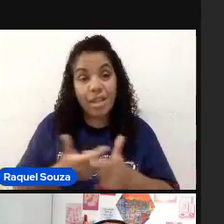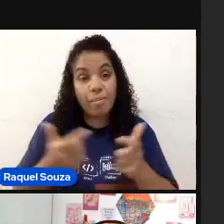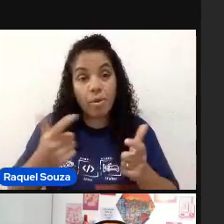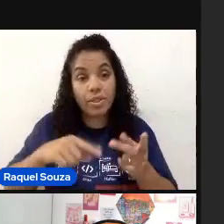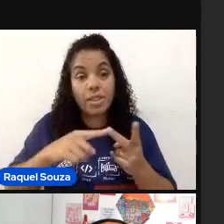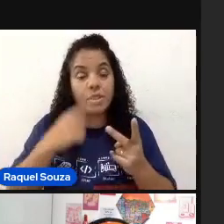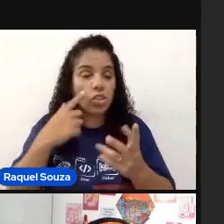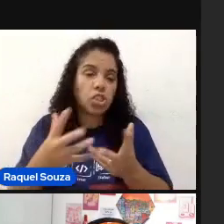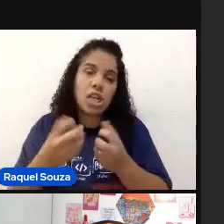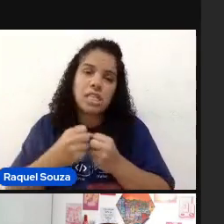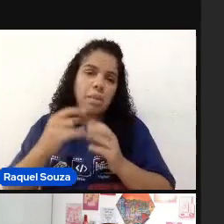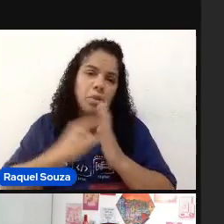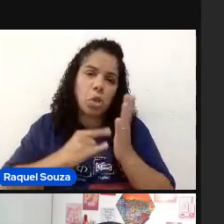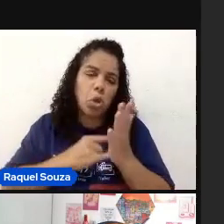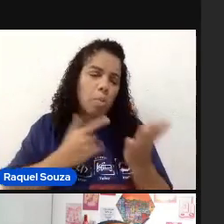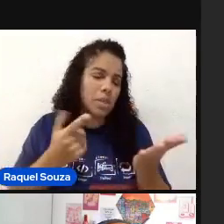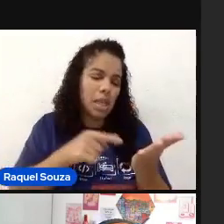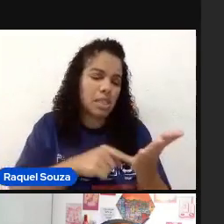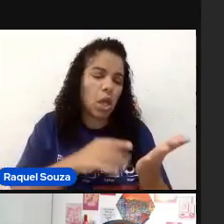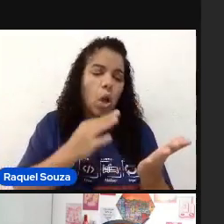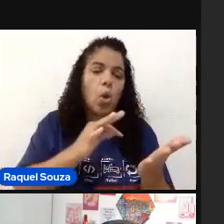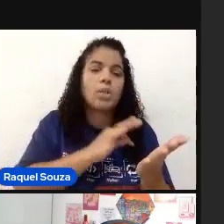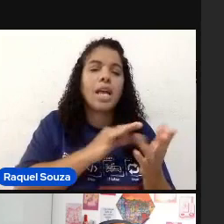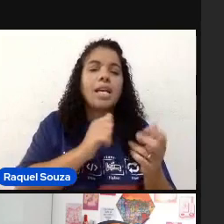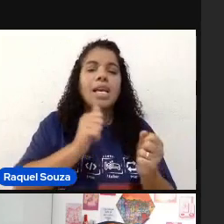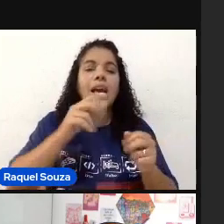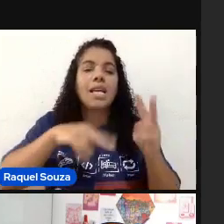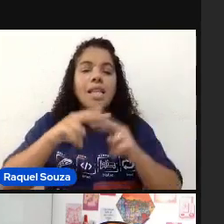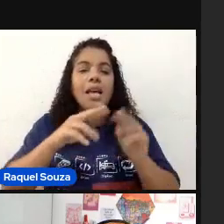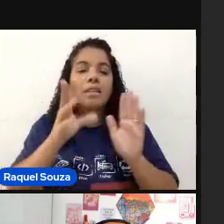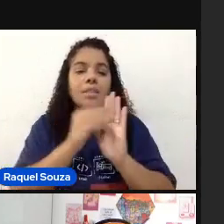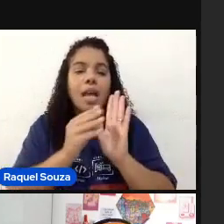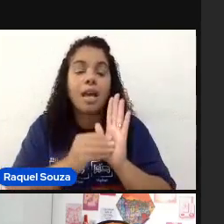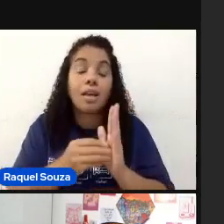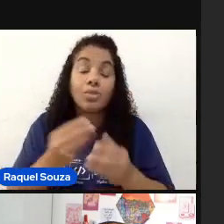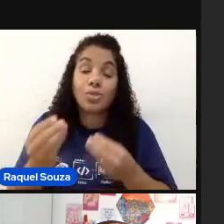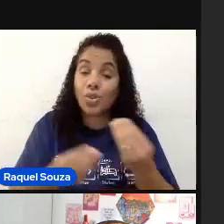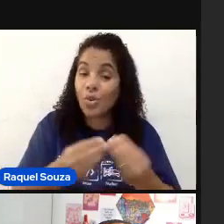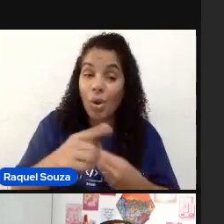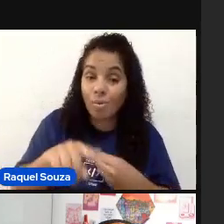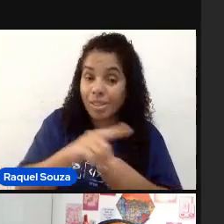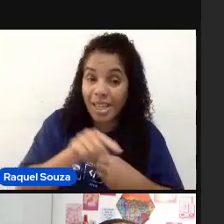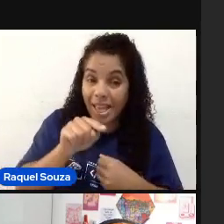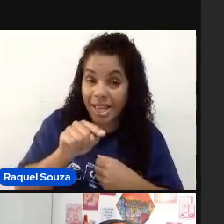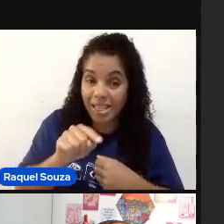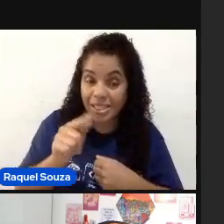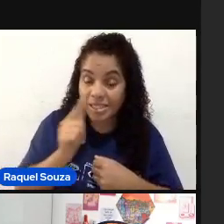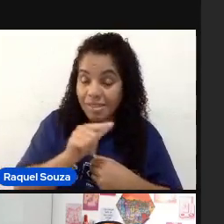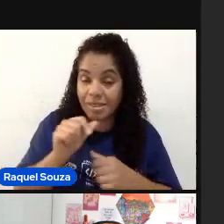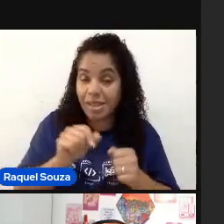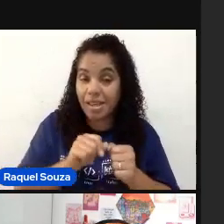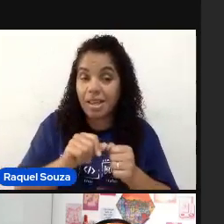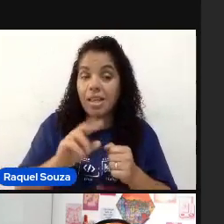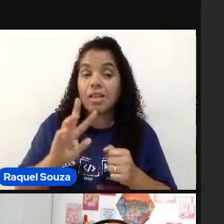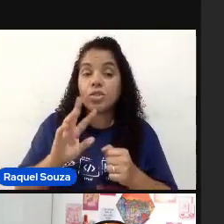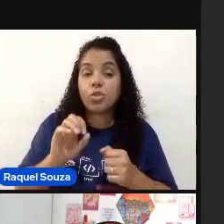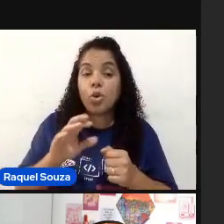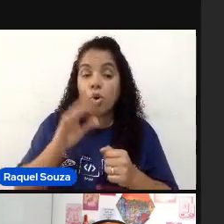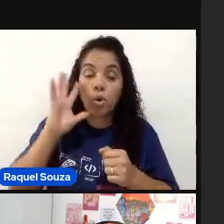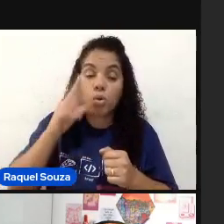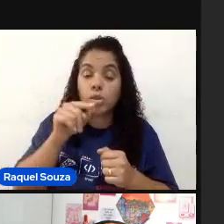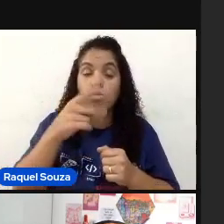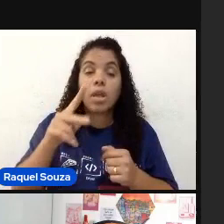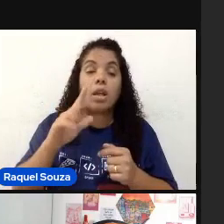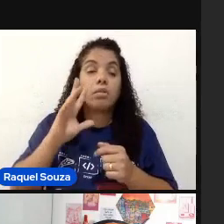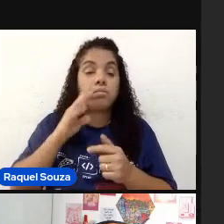alguma documentação técnica, a análise dos dados, como é que essa solução dele se comporta, ou como o negócio dele se comporta